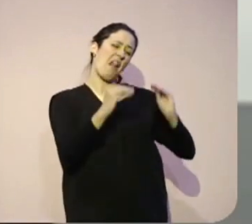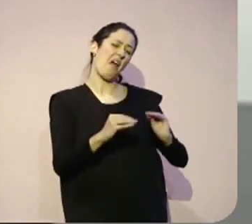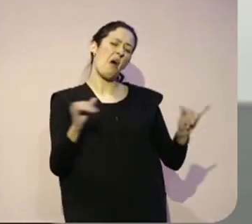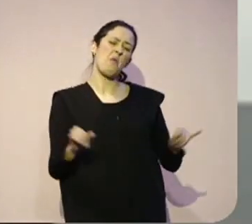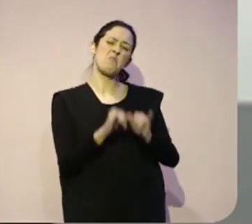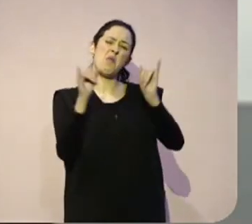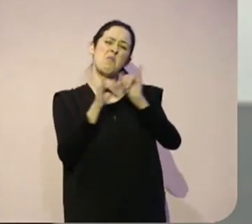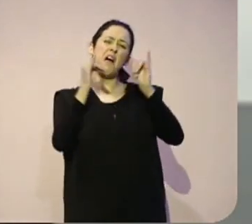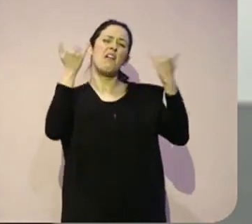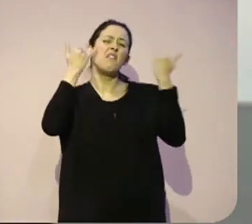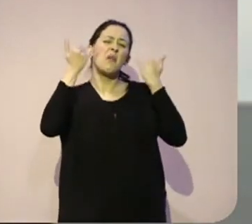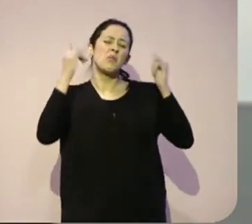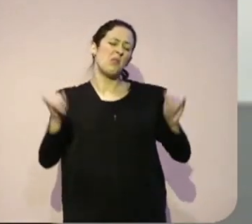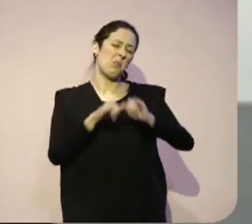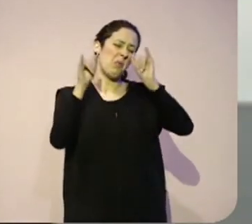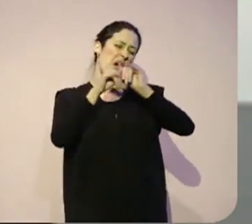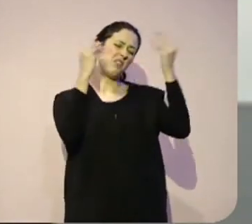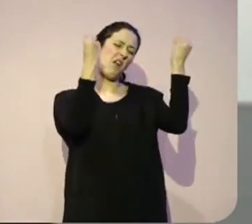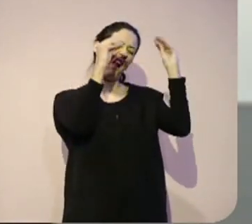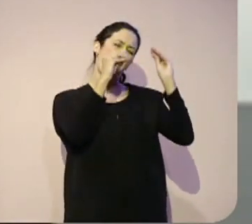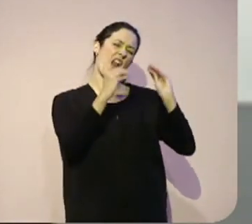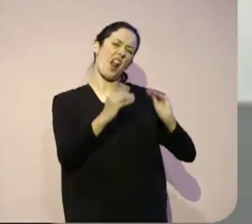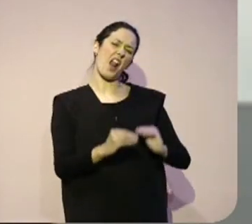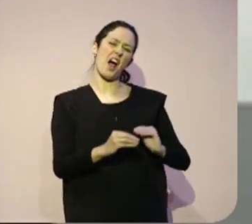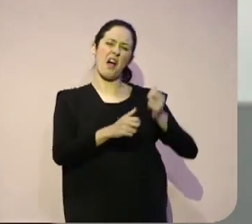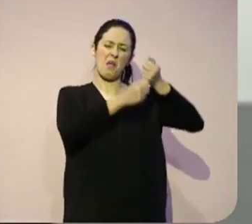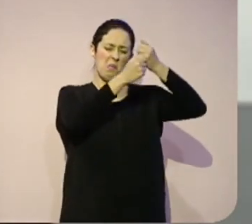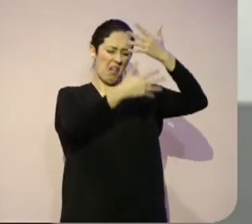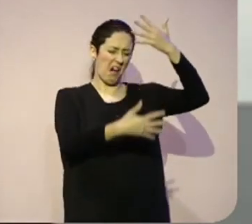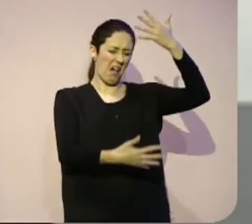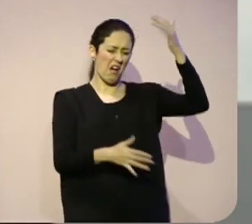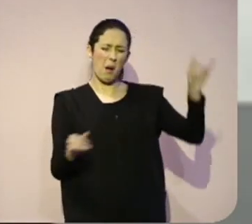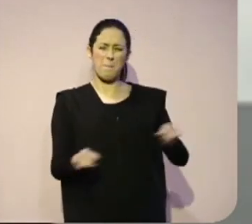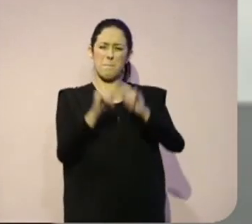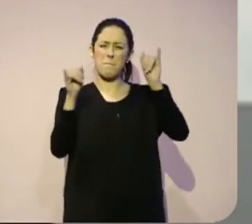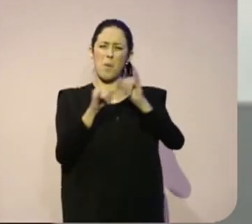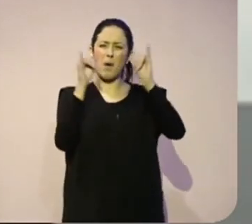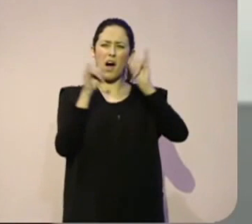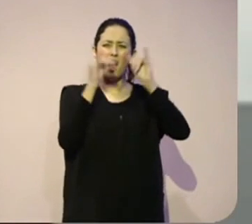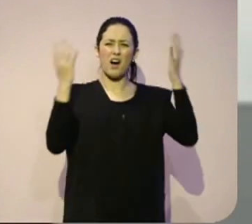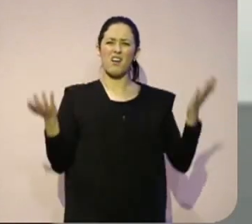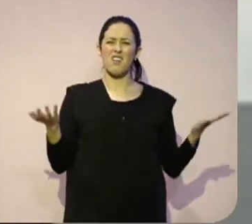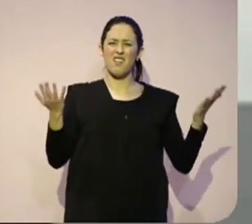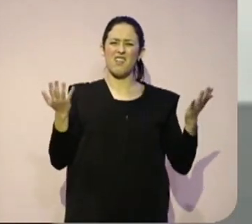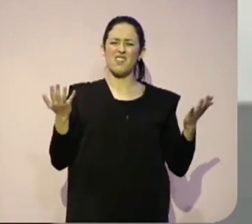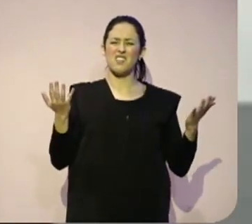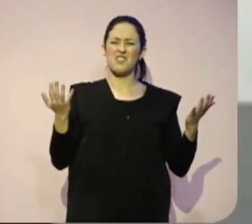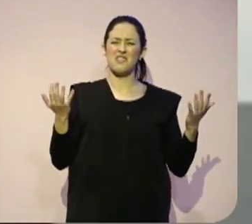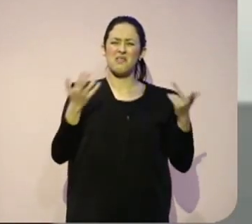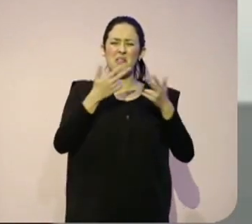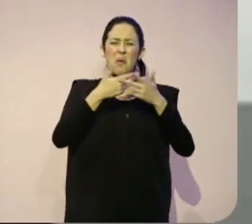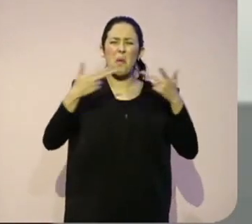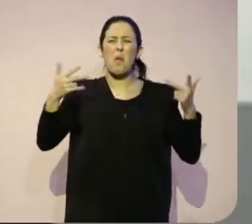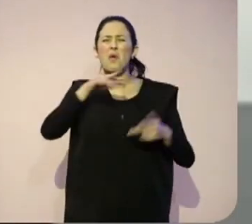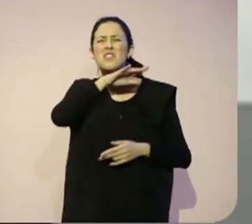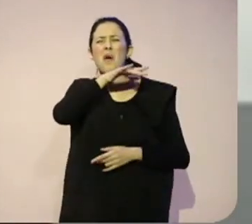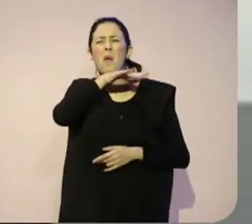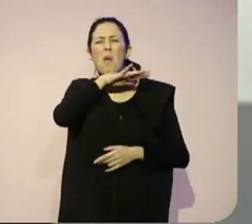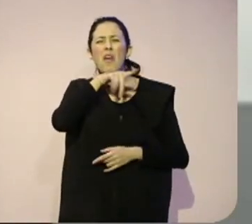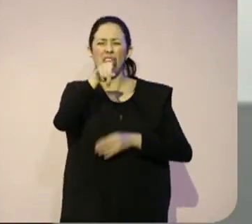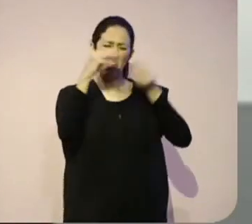só informação que não vale nada, que deixa o coração dessas pessoas entristecido, vai